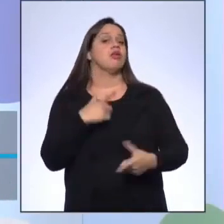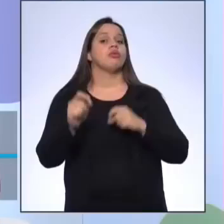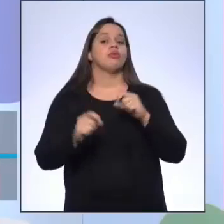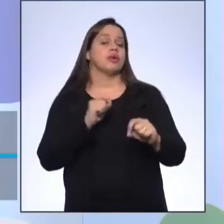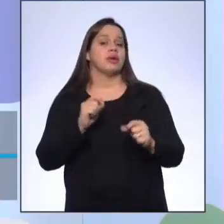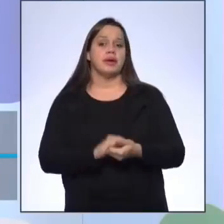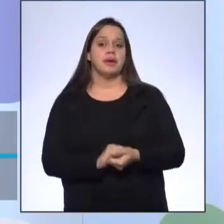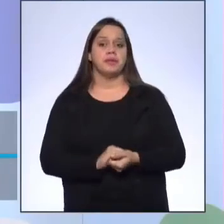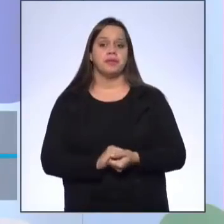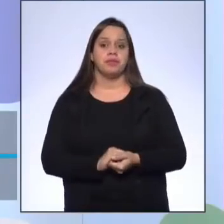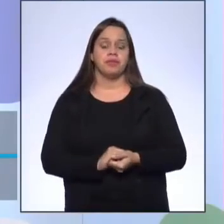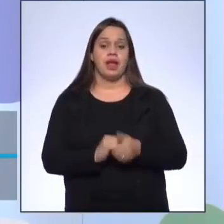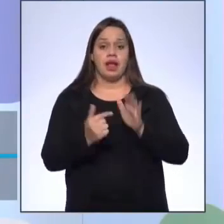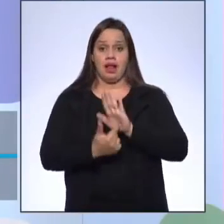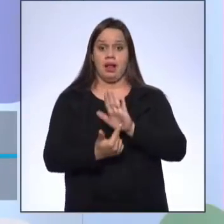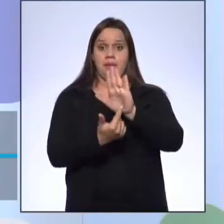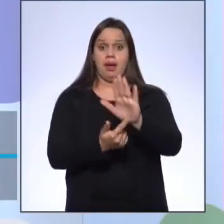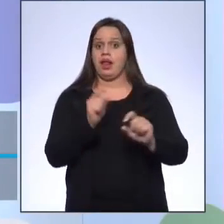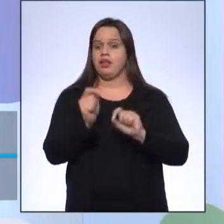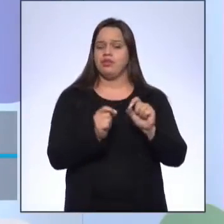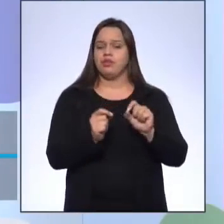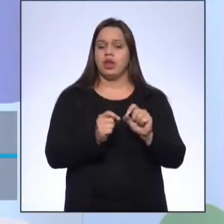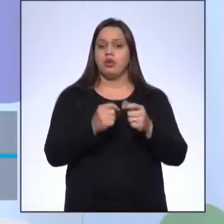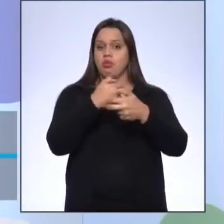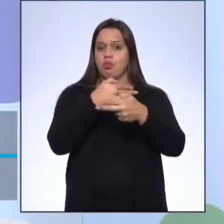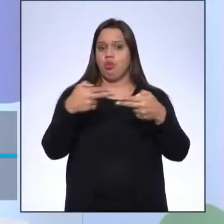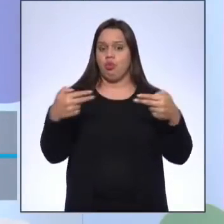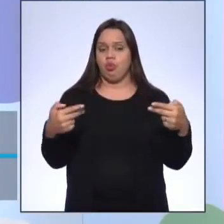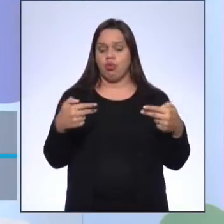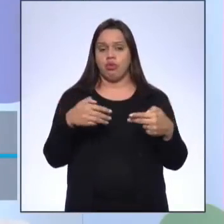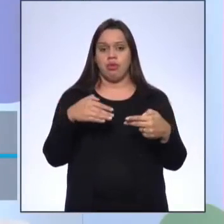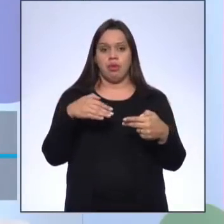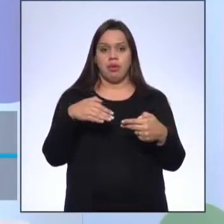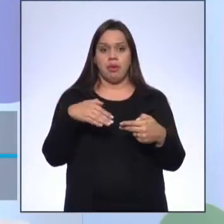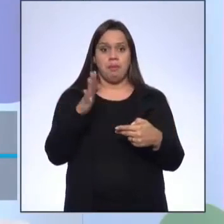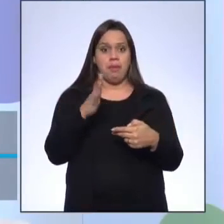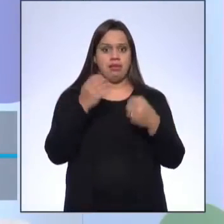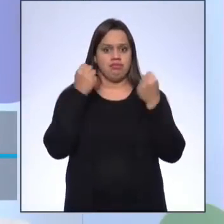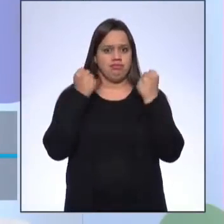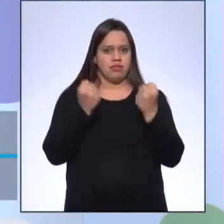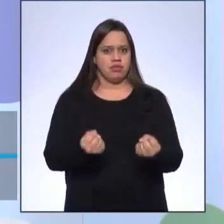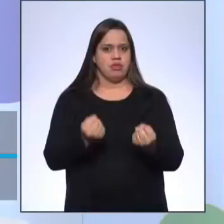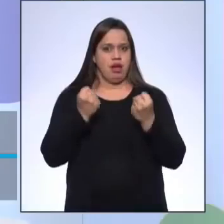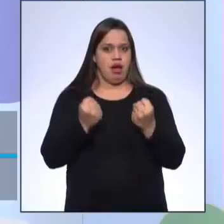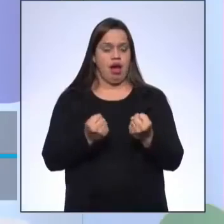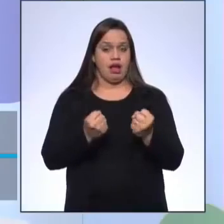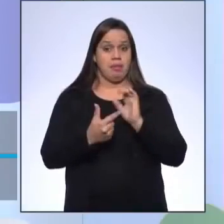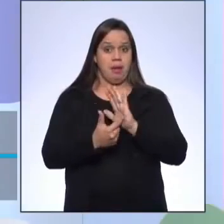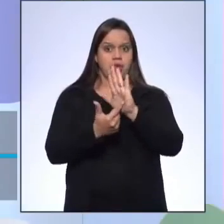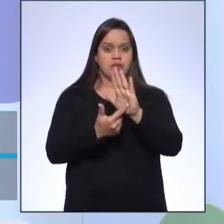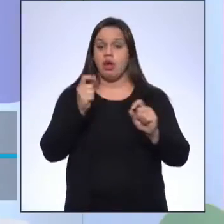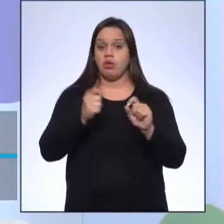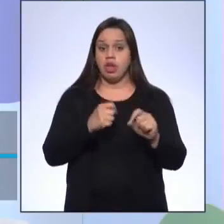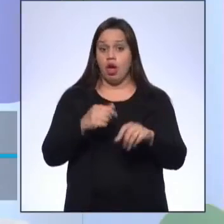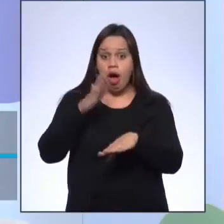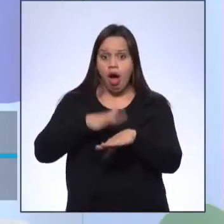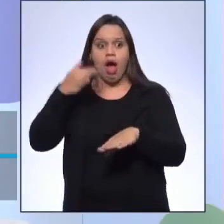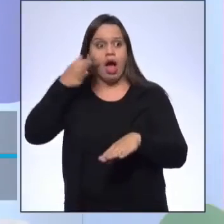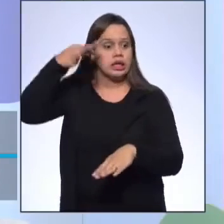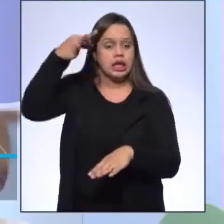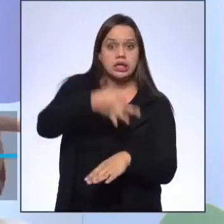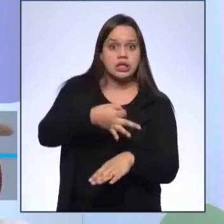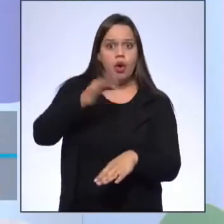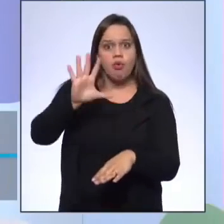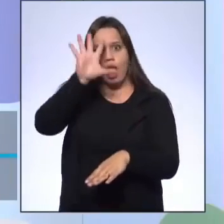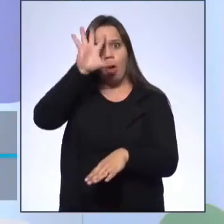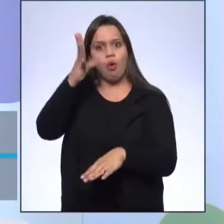ela aparece, né, com elementos assim, um pouco mais densos, né, justamente para dar aquela chamada de atenção. Olha, vai acontecer